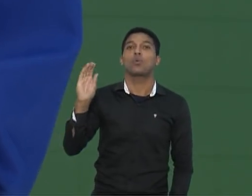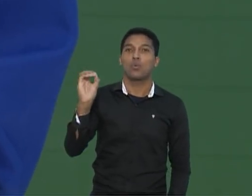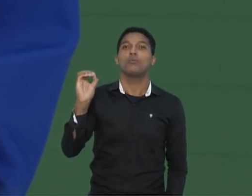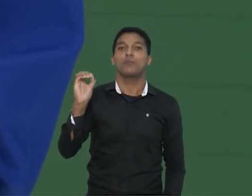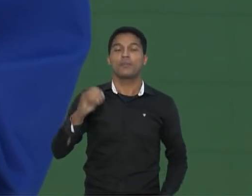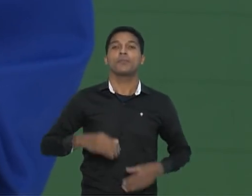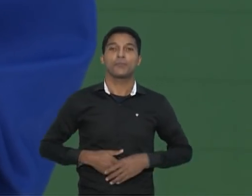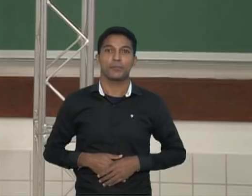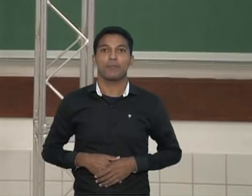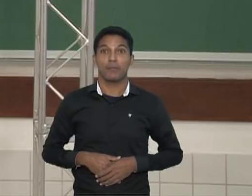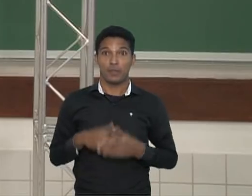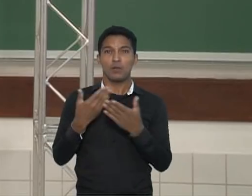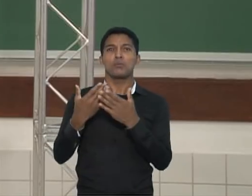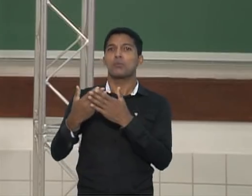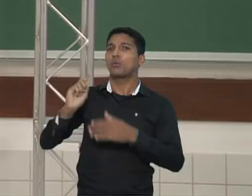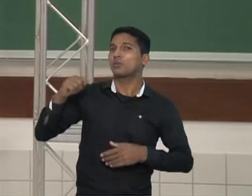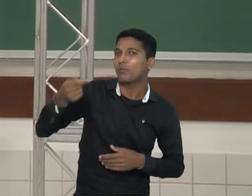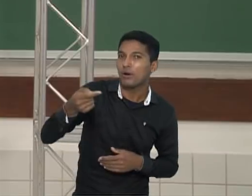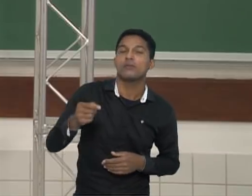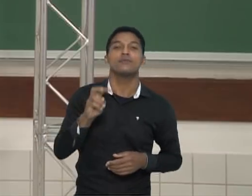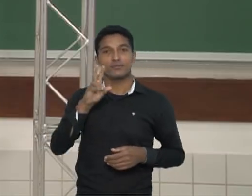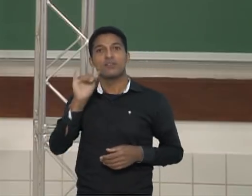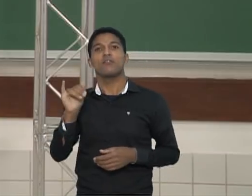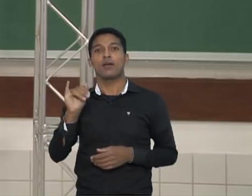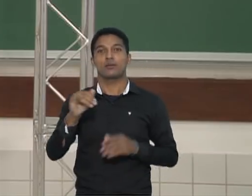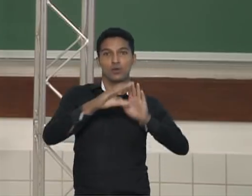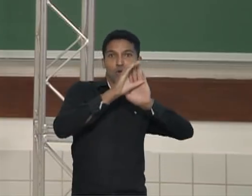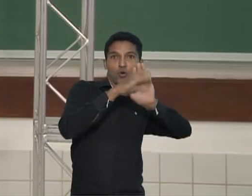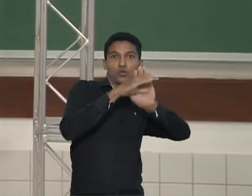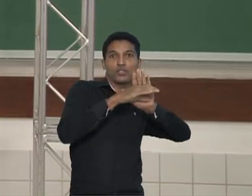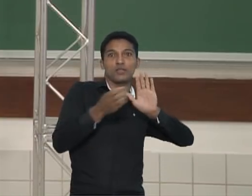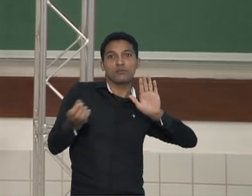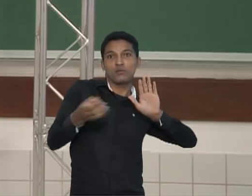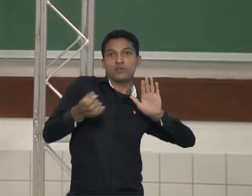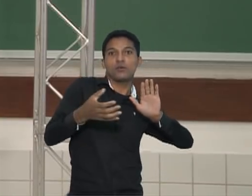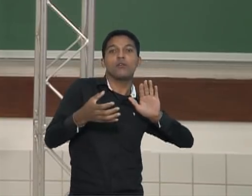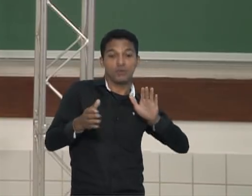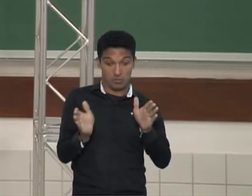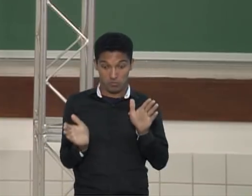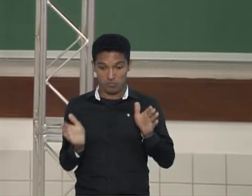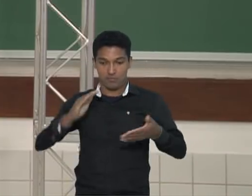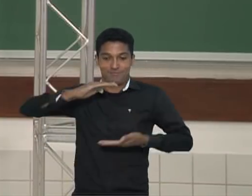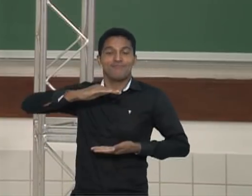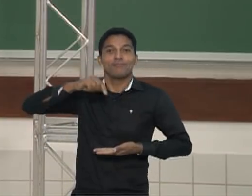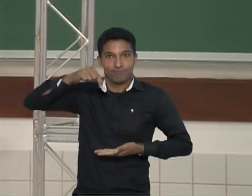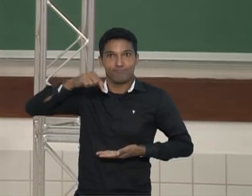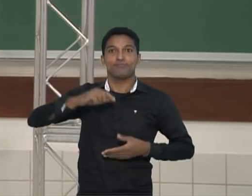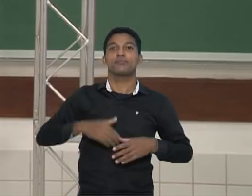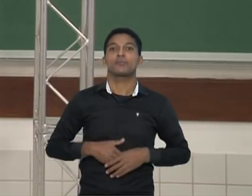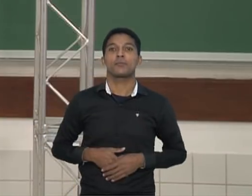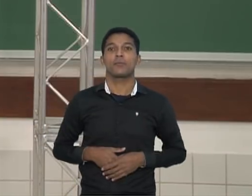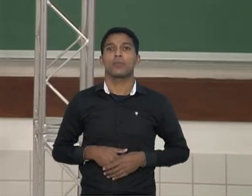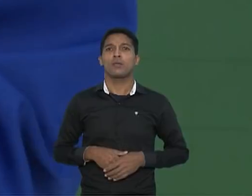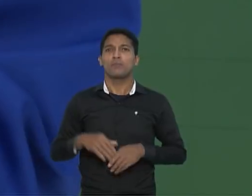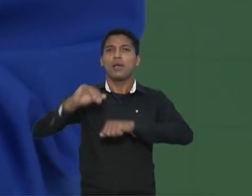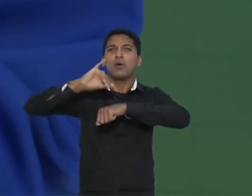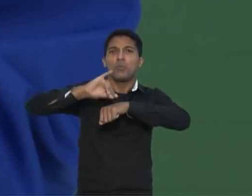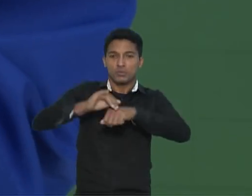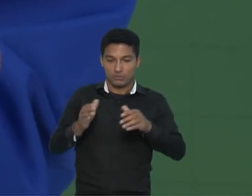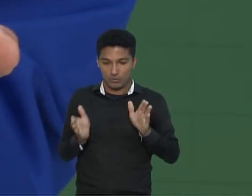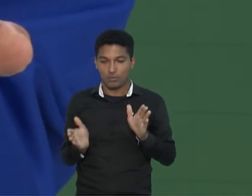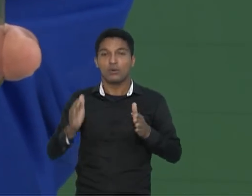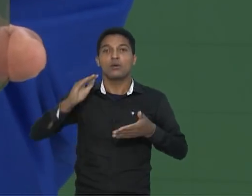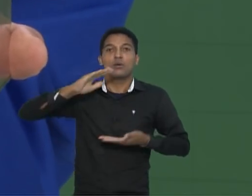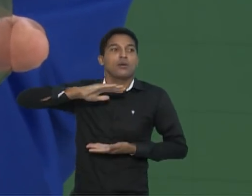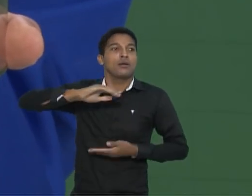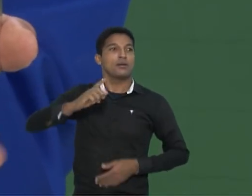a próxima aula, a gente vai ver outros conceitos, tá? Sobre esse objeto. Mas vamos dizer que esse objeto tem uma